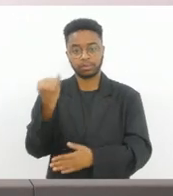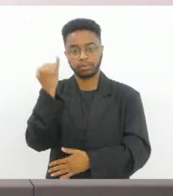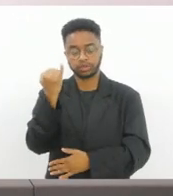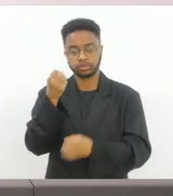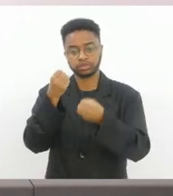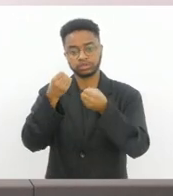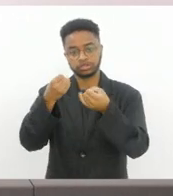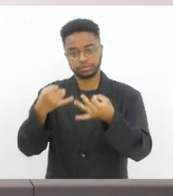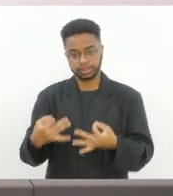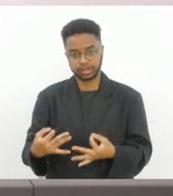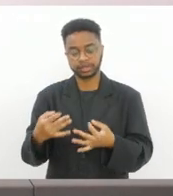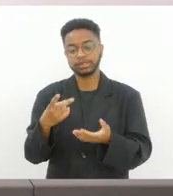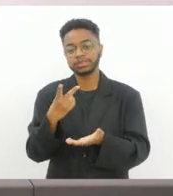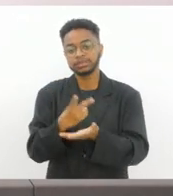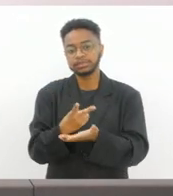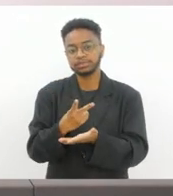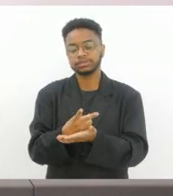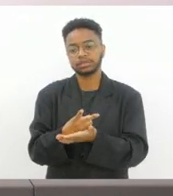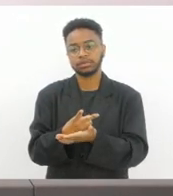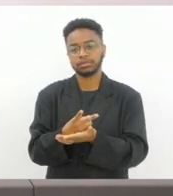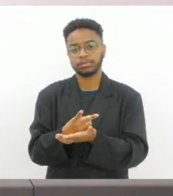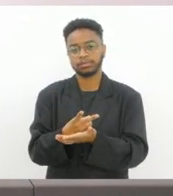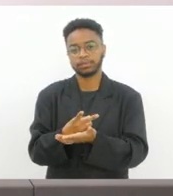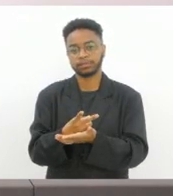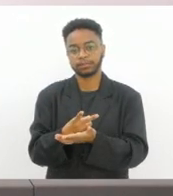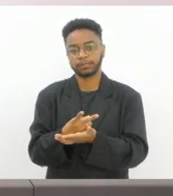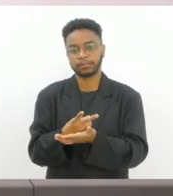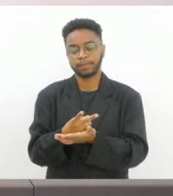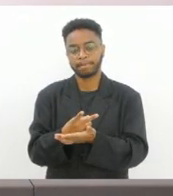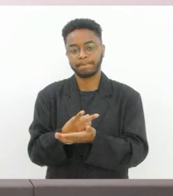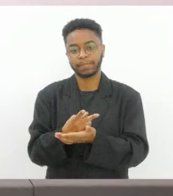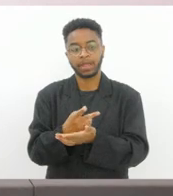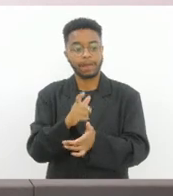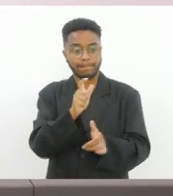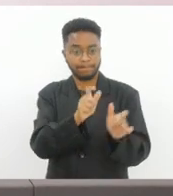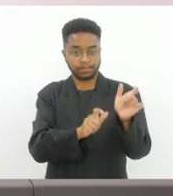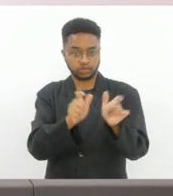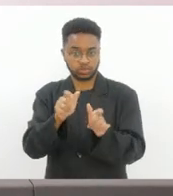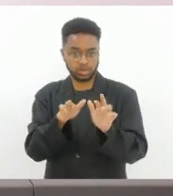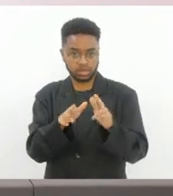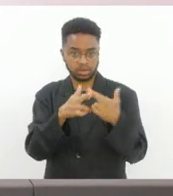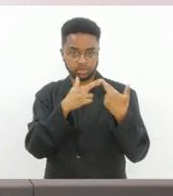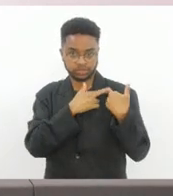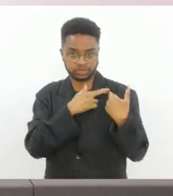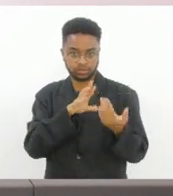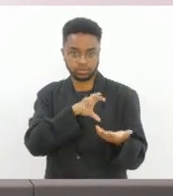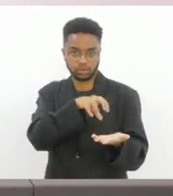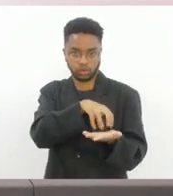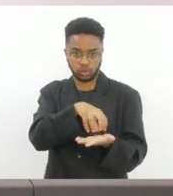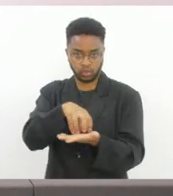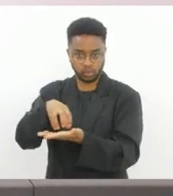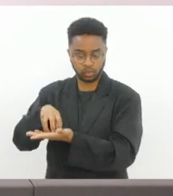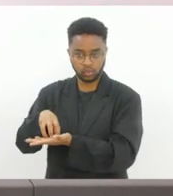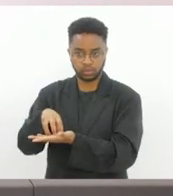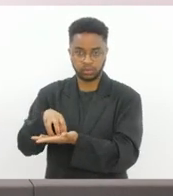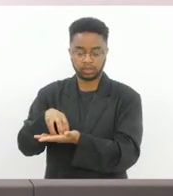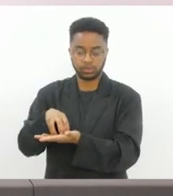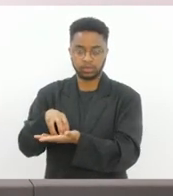que, em todos esses casos, que a pessoa responsável diretamente pelo núcleo, que ela